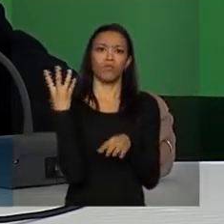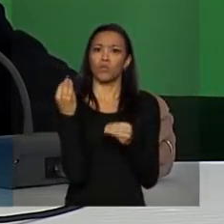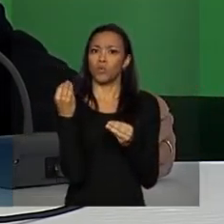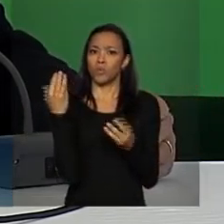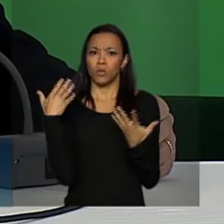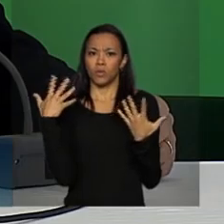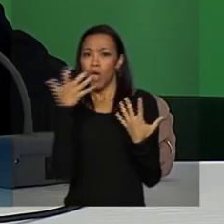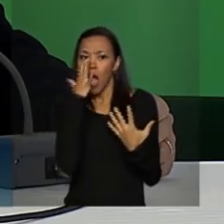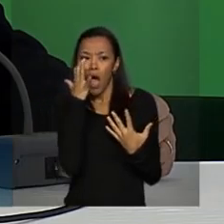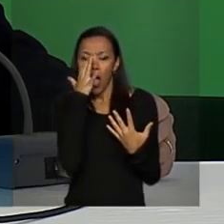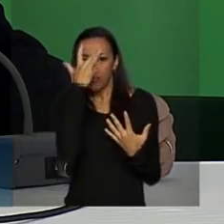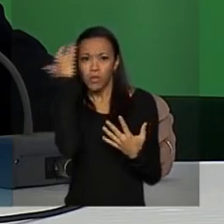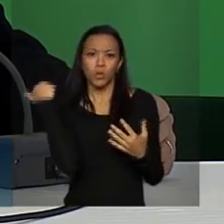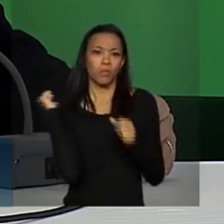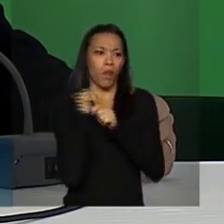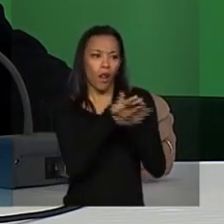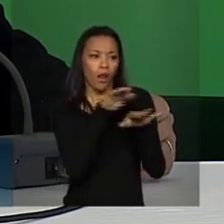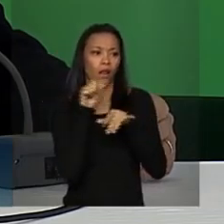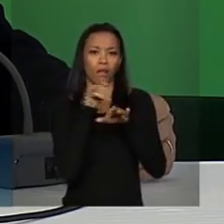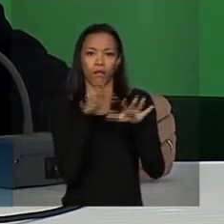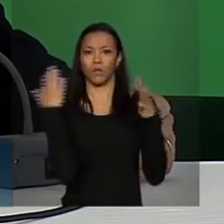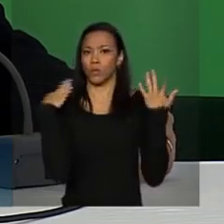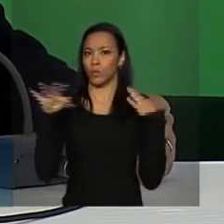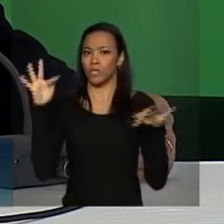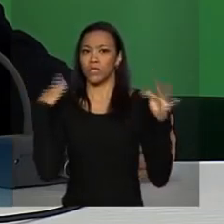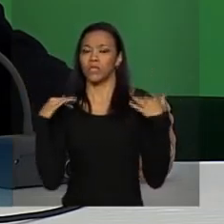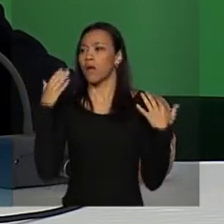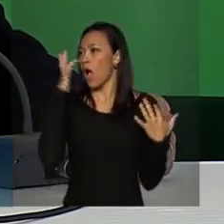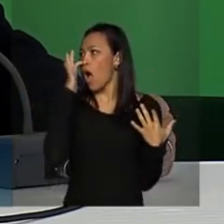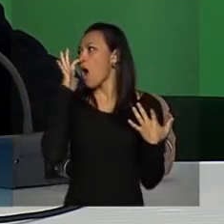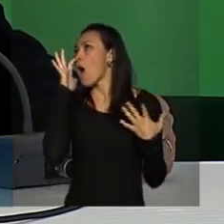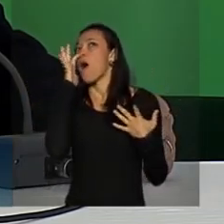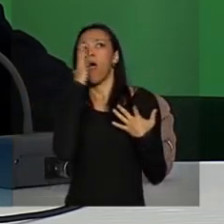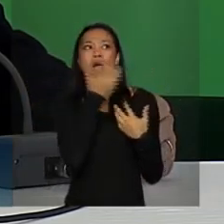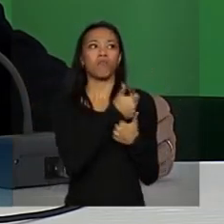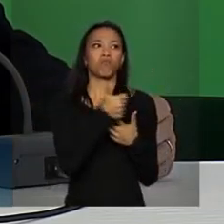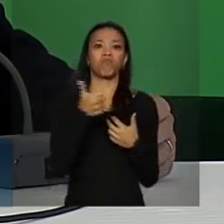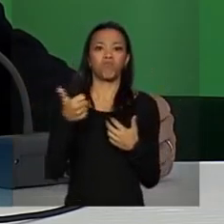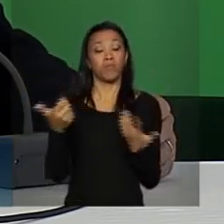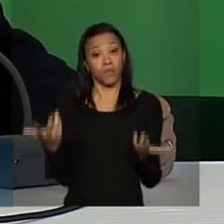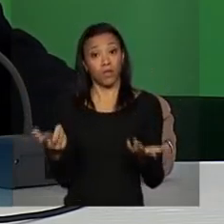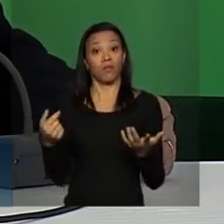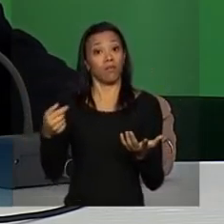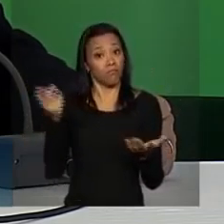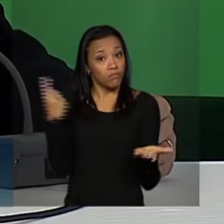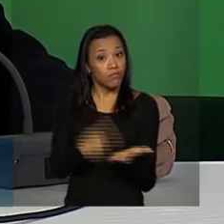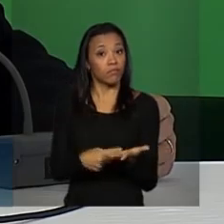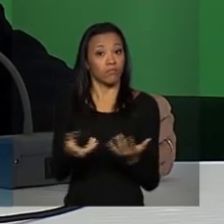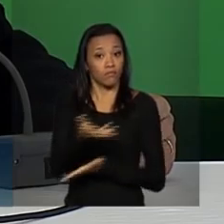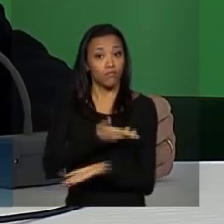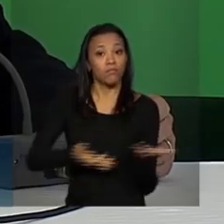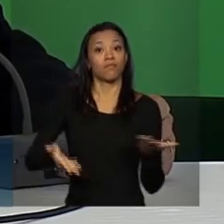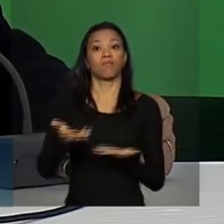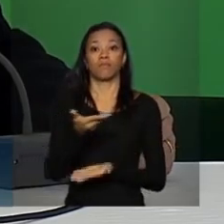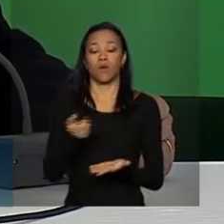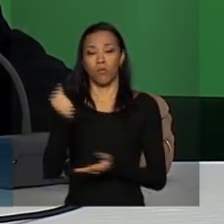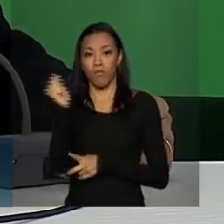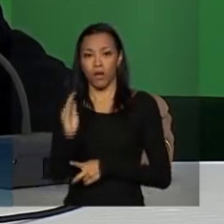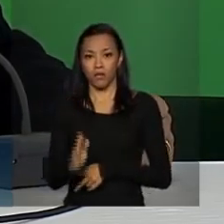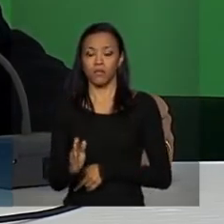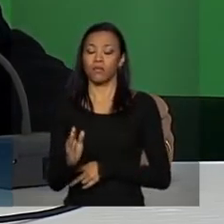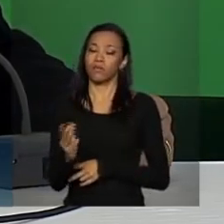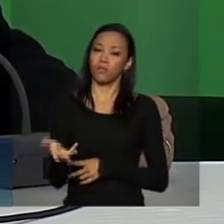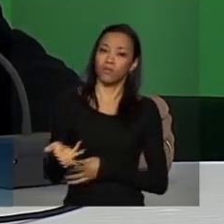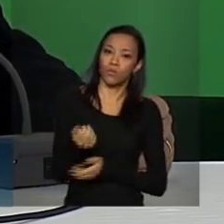extremamente interessante, poder trabalhar com o México nessa área, onde o Brasil já desenvolve bastante, mas tem um